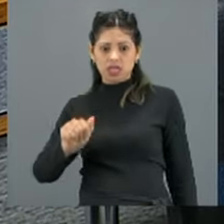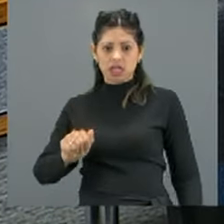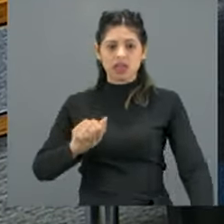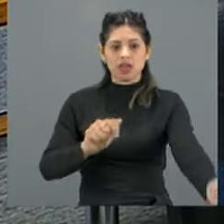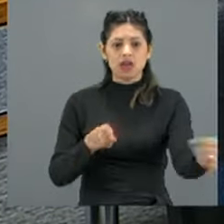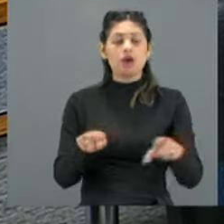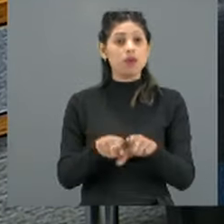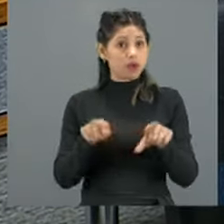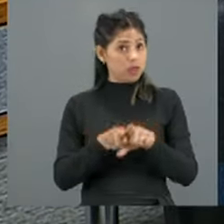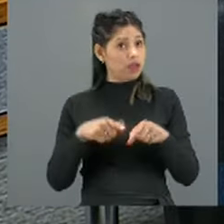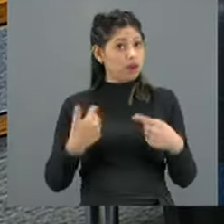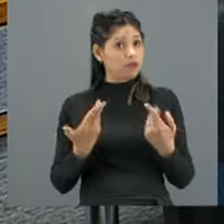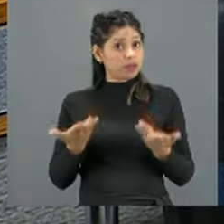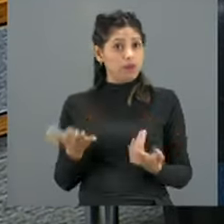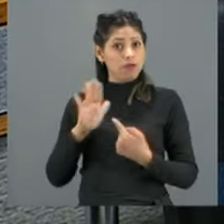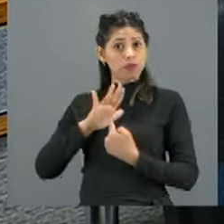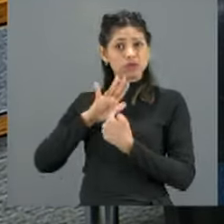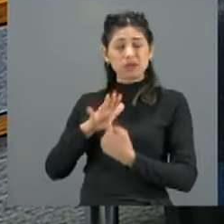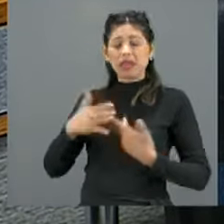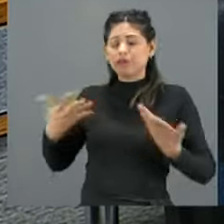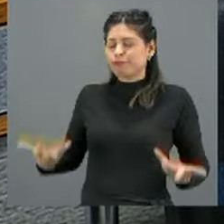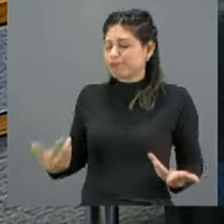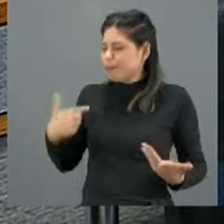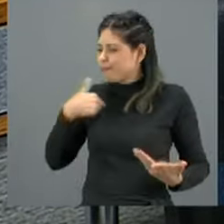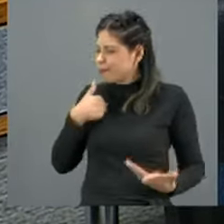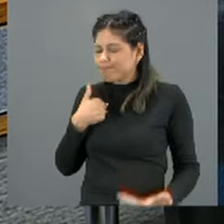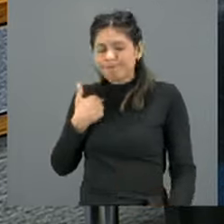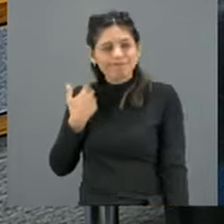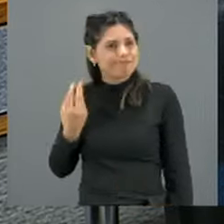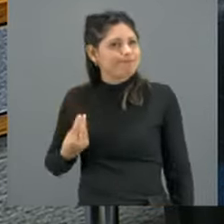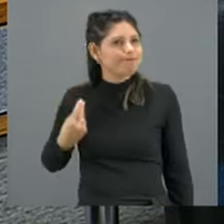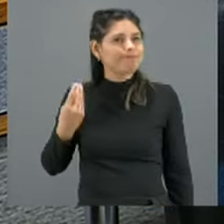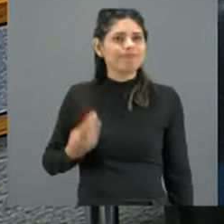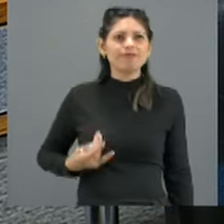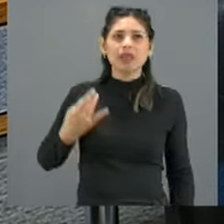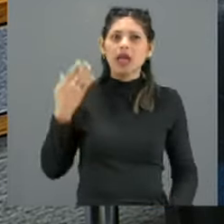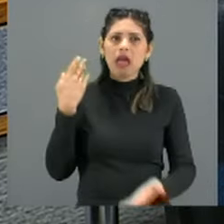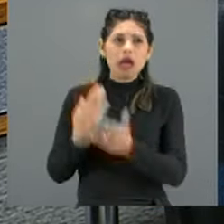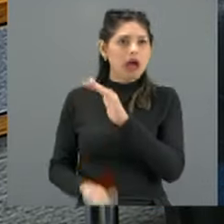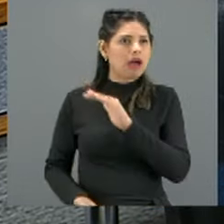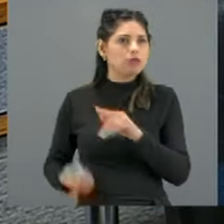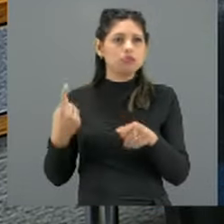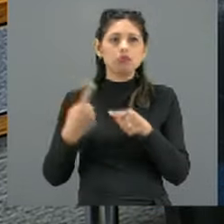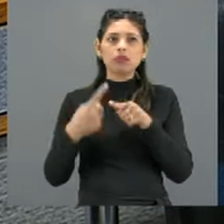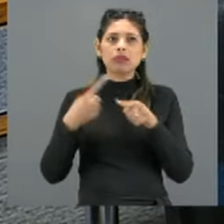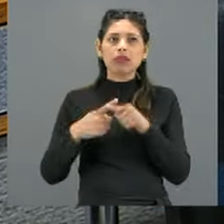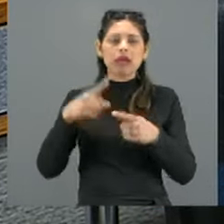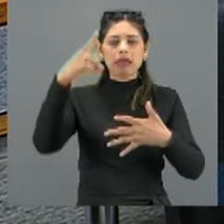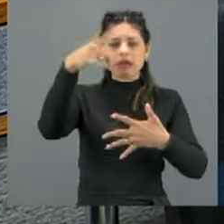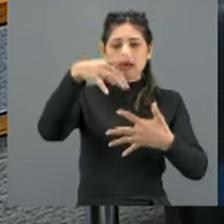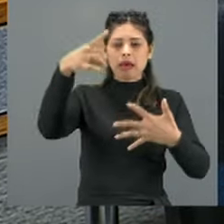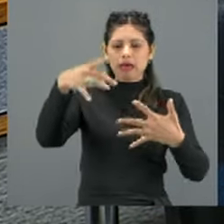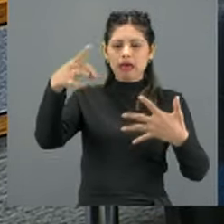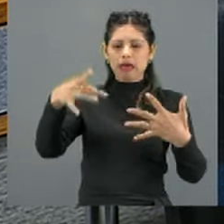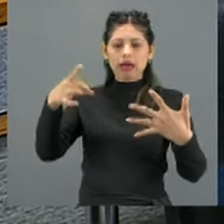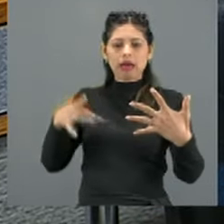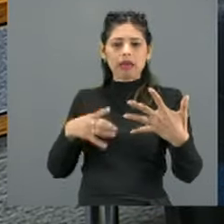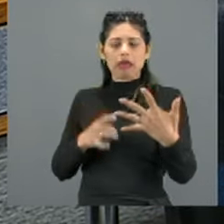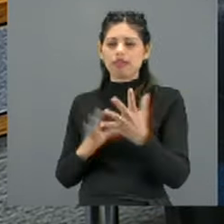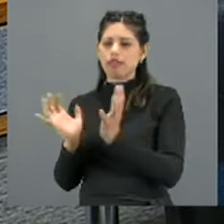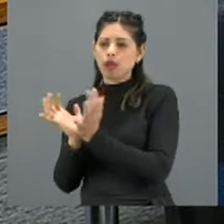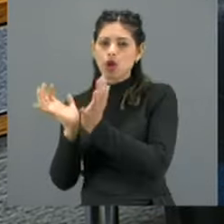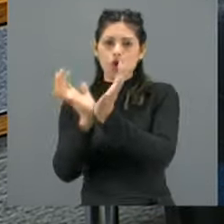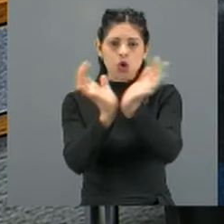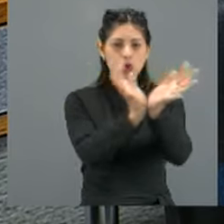Eu estava 100% equivocado, General Mourão. Cada etnia tem a sua forma de conduzir